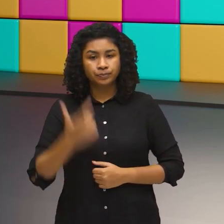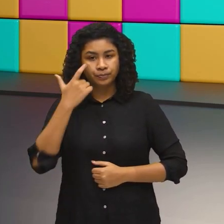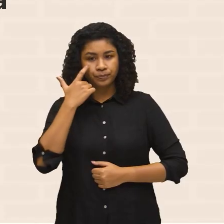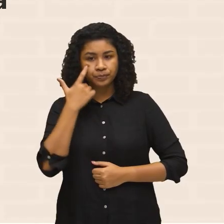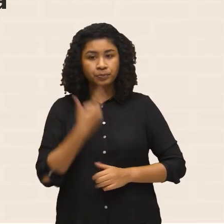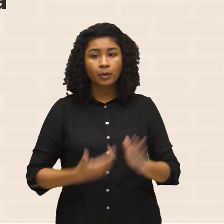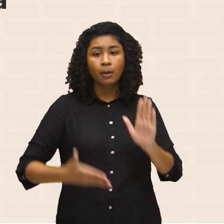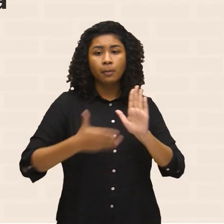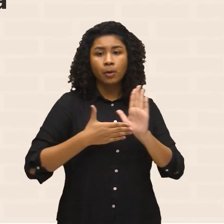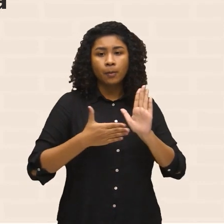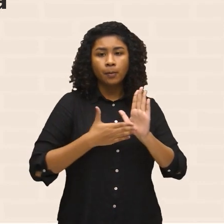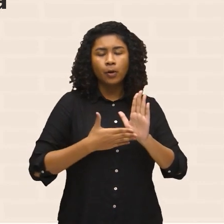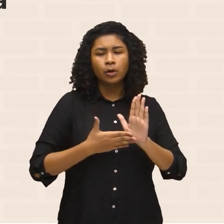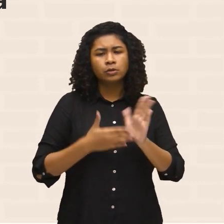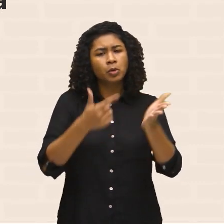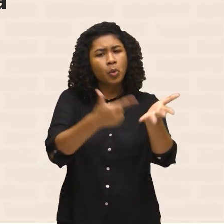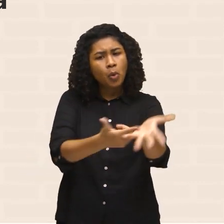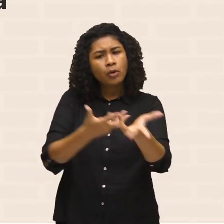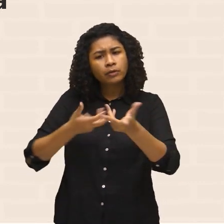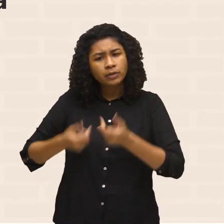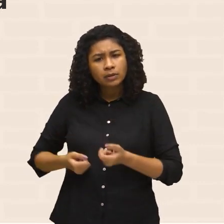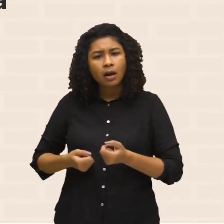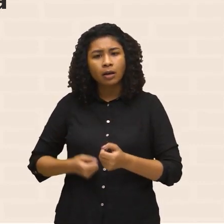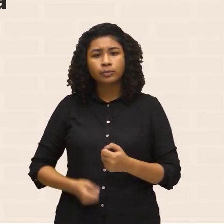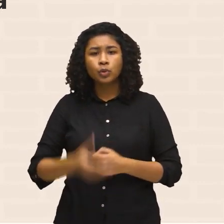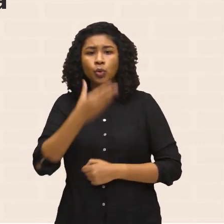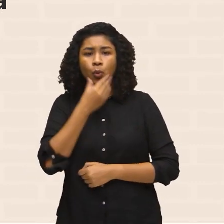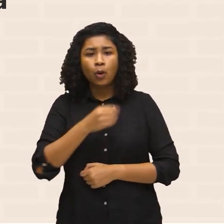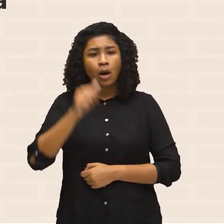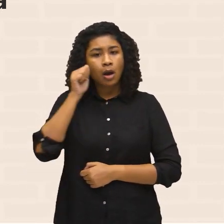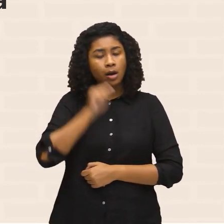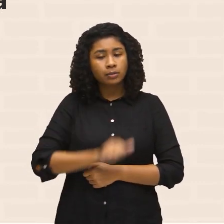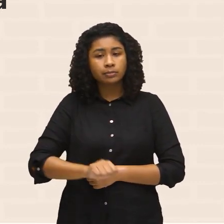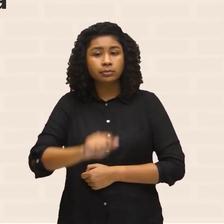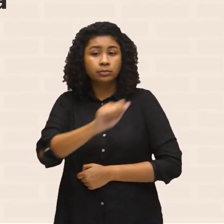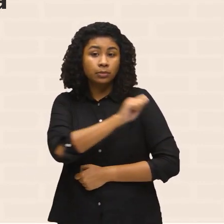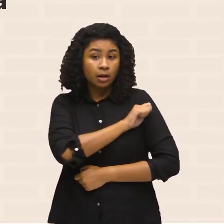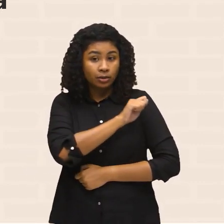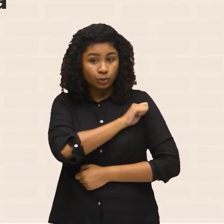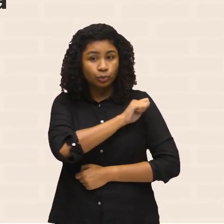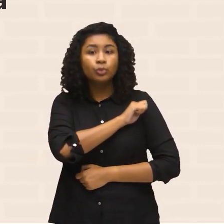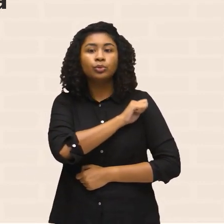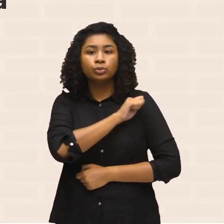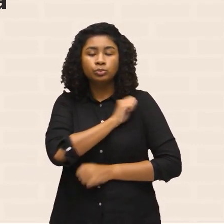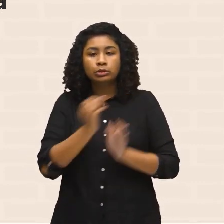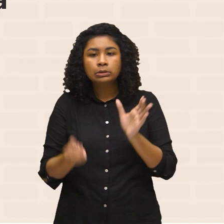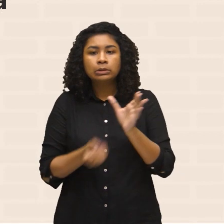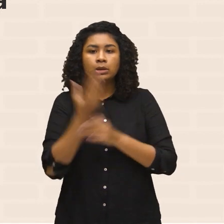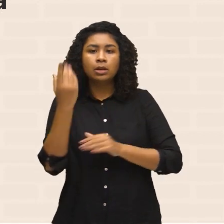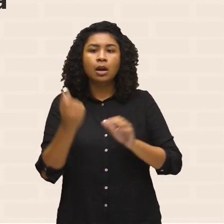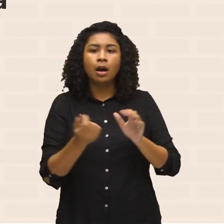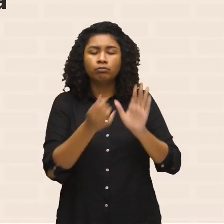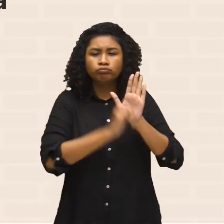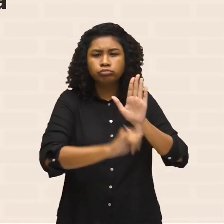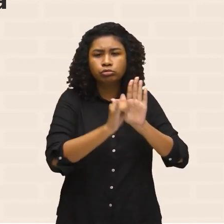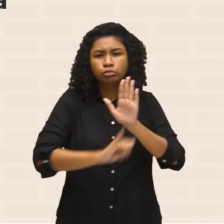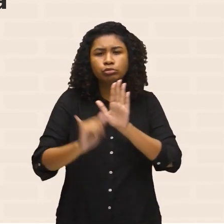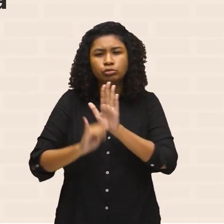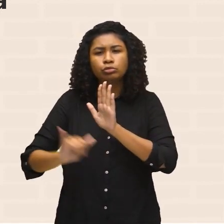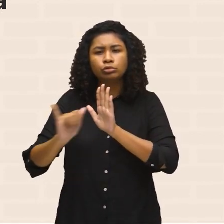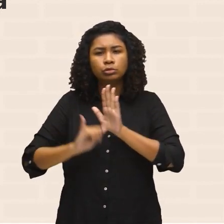convidar os alunos, as alunas, tá bom? Para realizar a campanha digital para divulgar